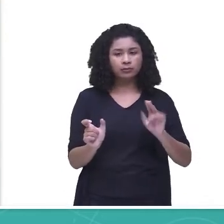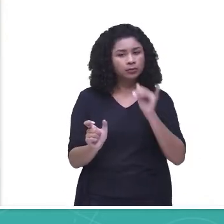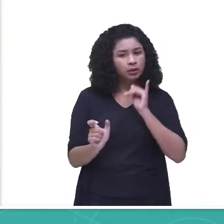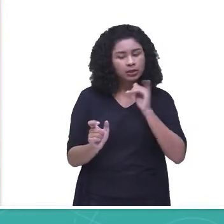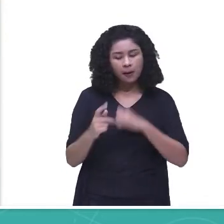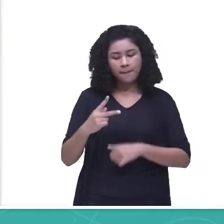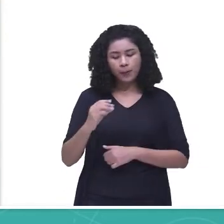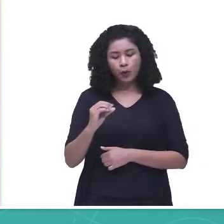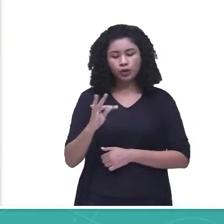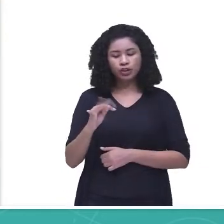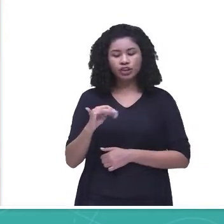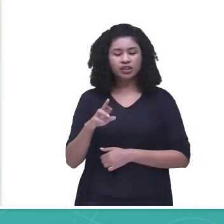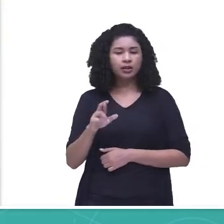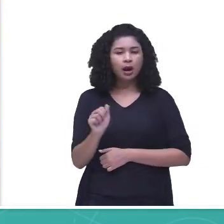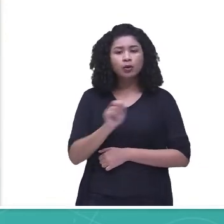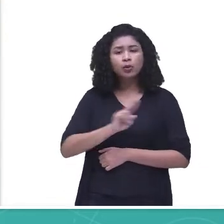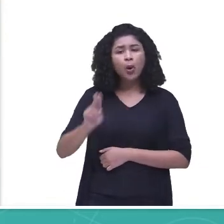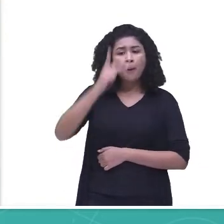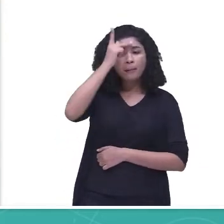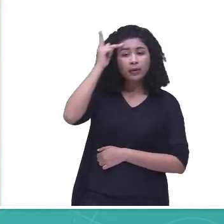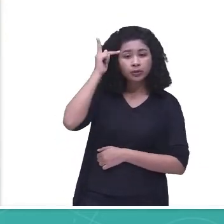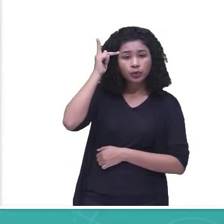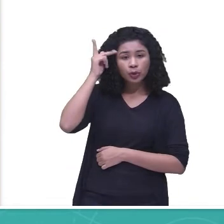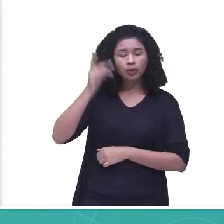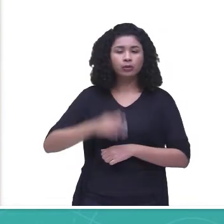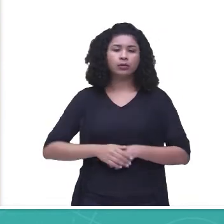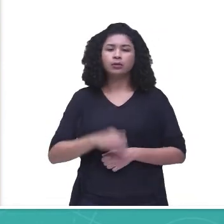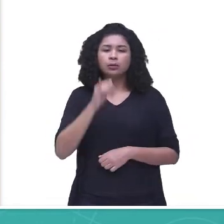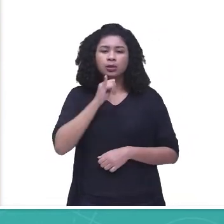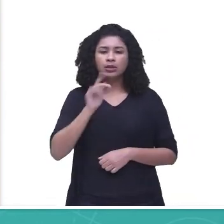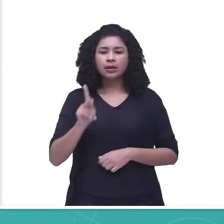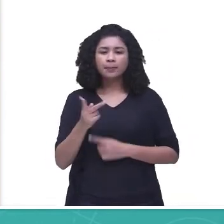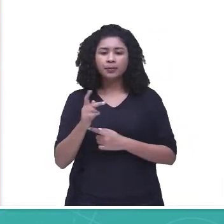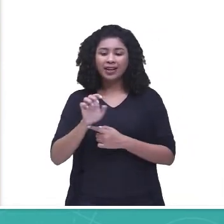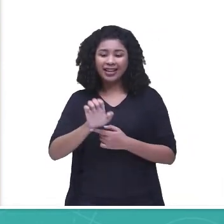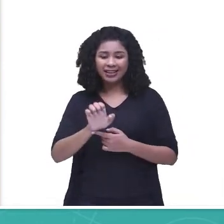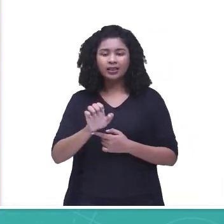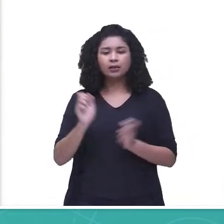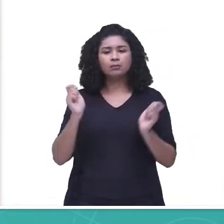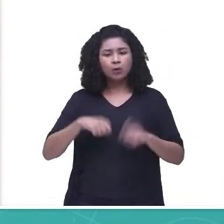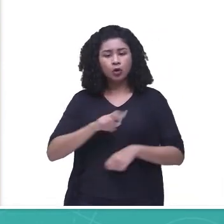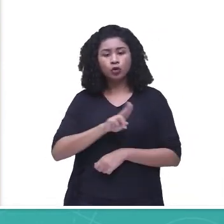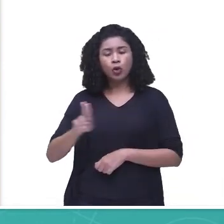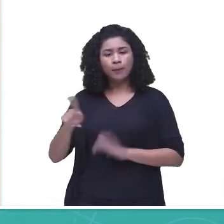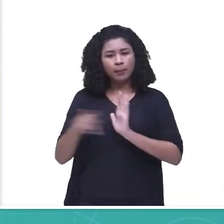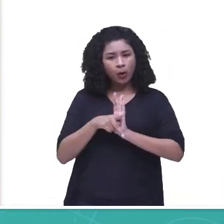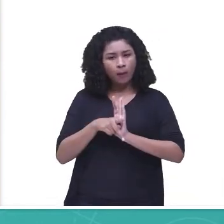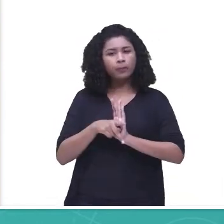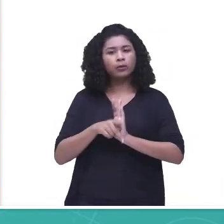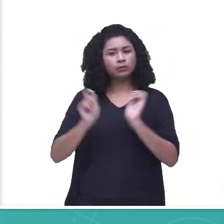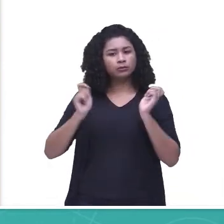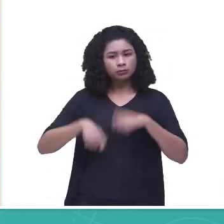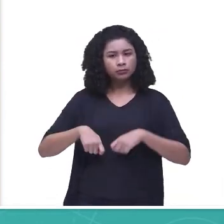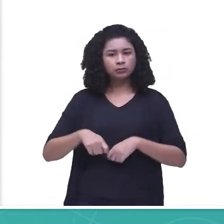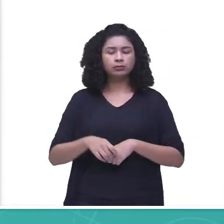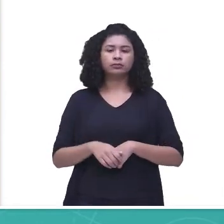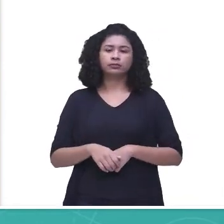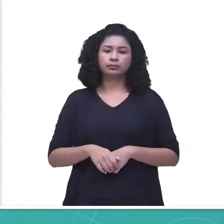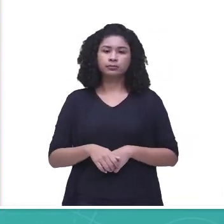temos o he substituir por Solomon, qualquer nome próprio. Ainda assim, essa palavra ela é uma equivalente, né? Uma